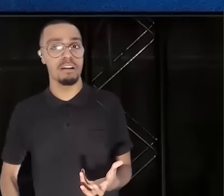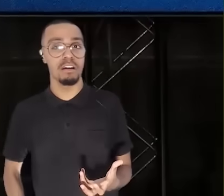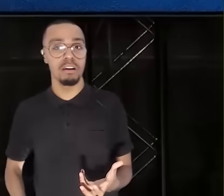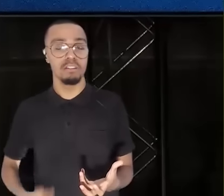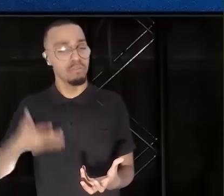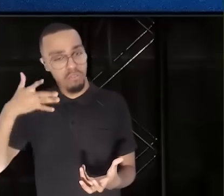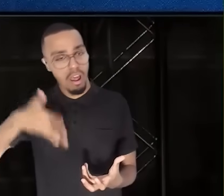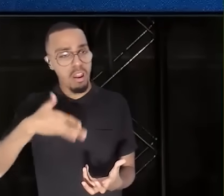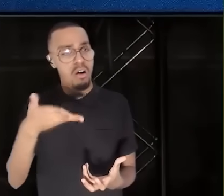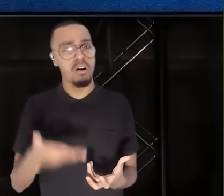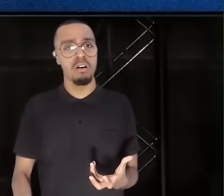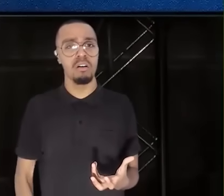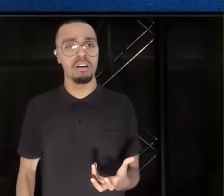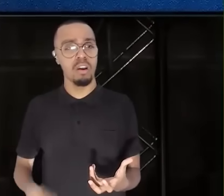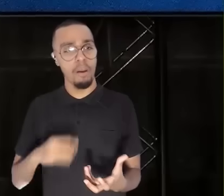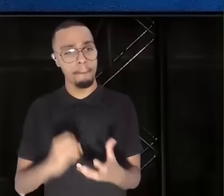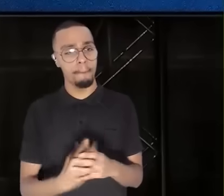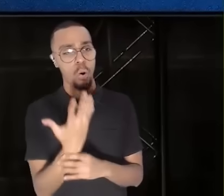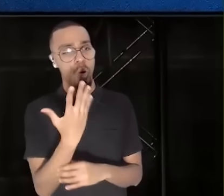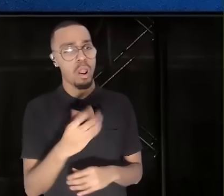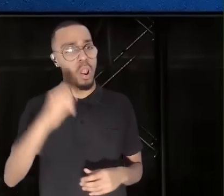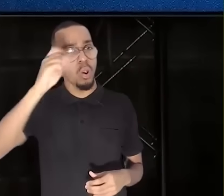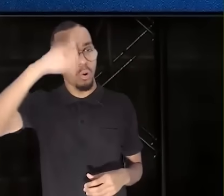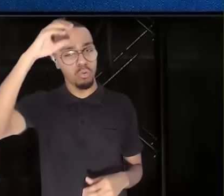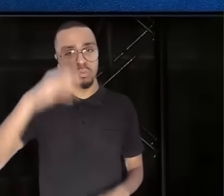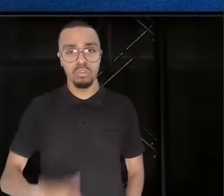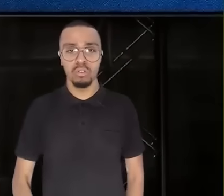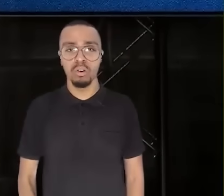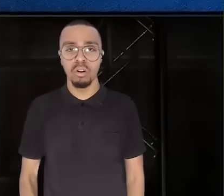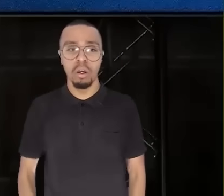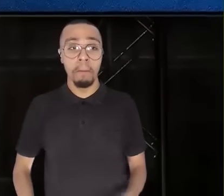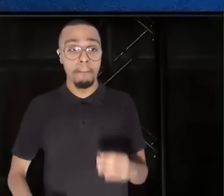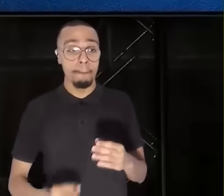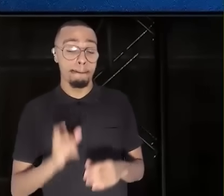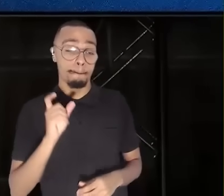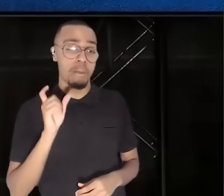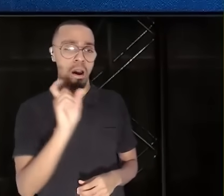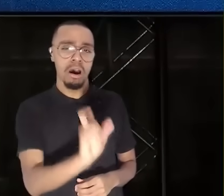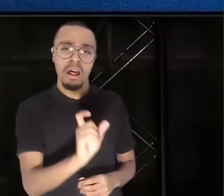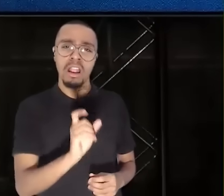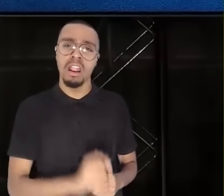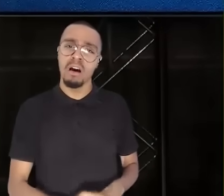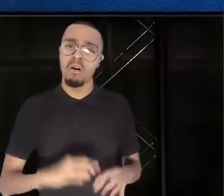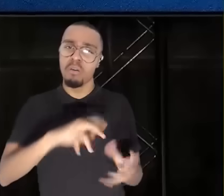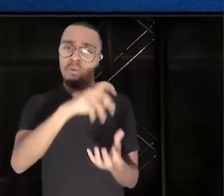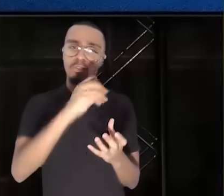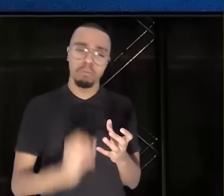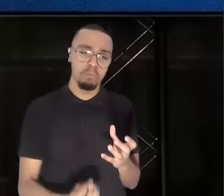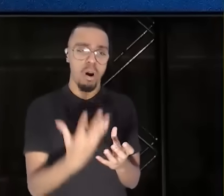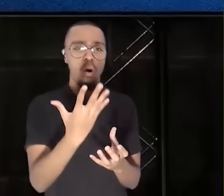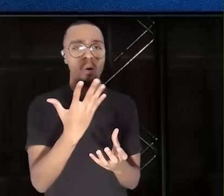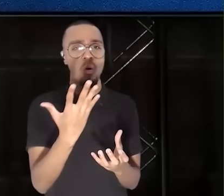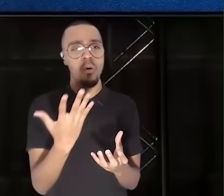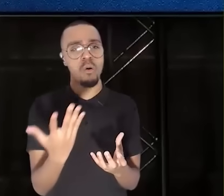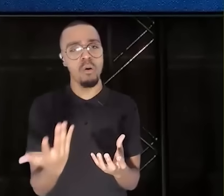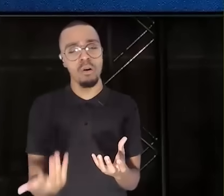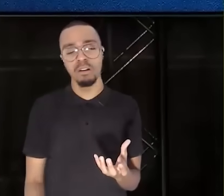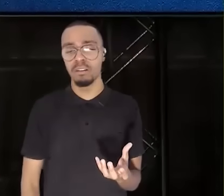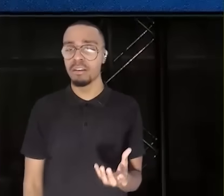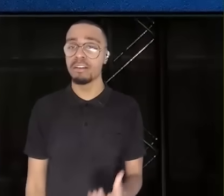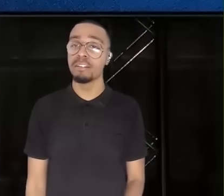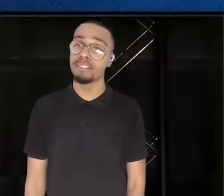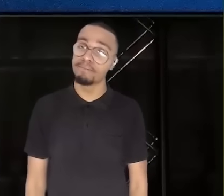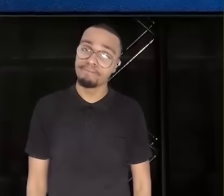forma, haja animais. Veja, o Espírito de Deus estava lá no caos, e o caos só saiu quando abria